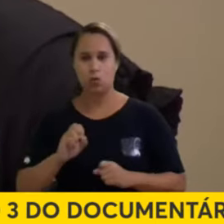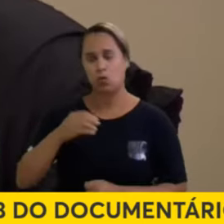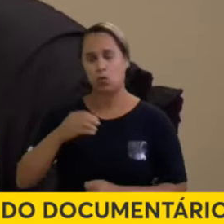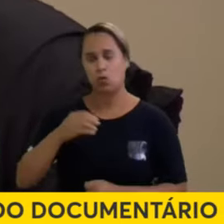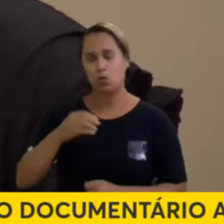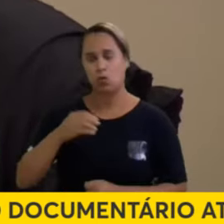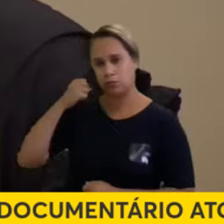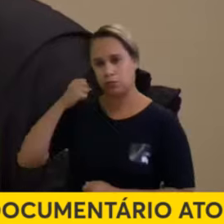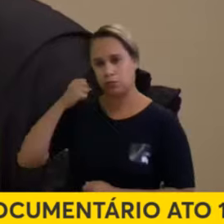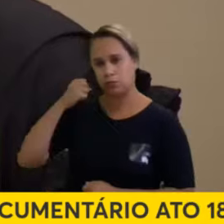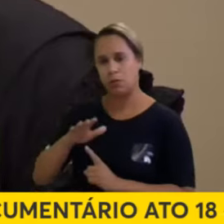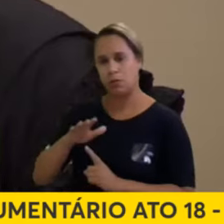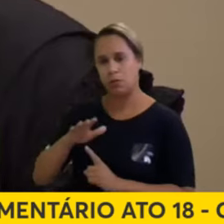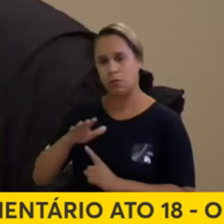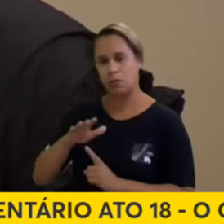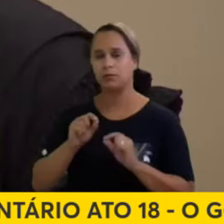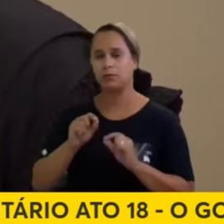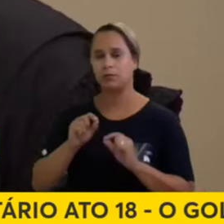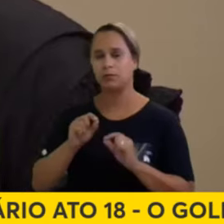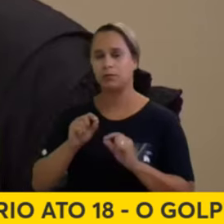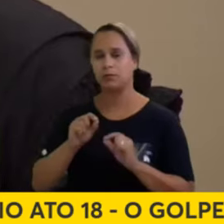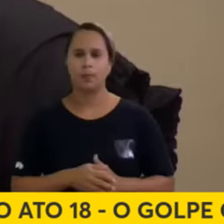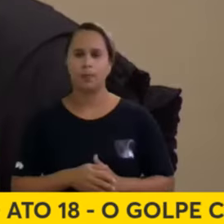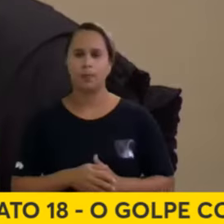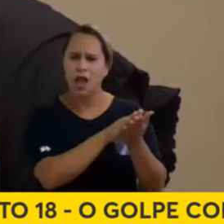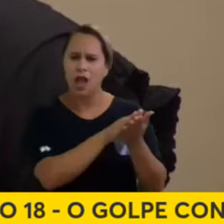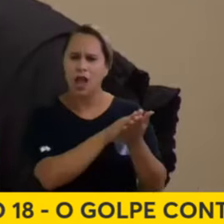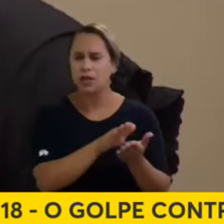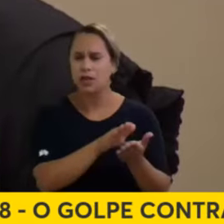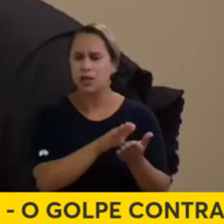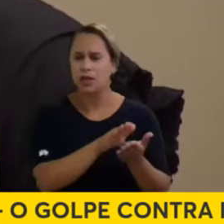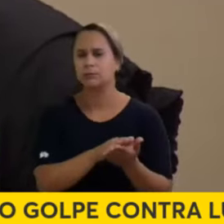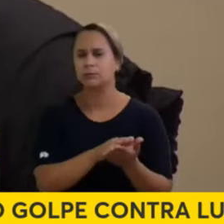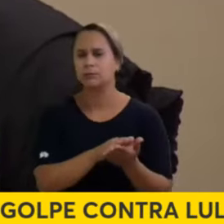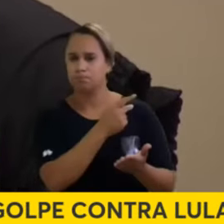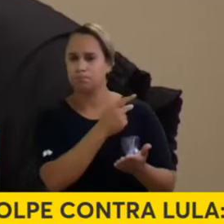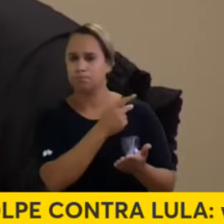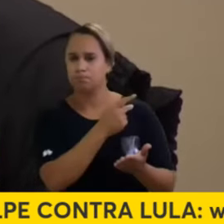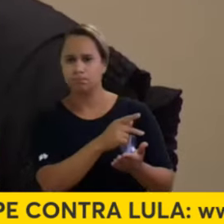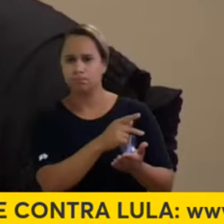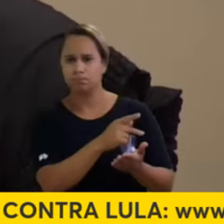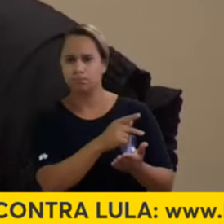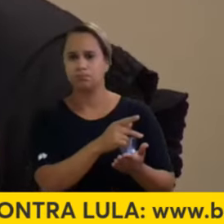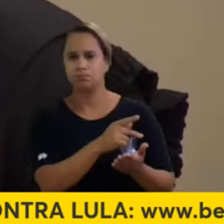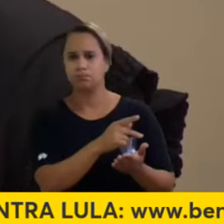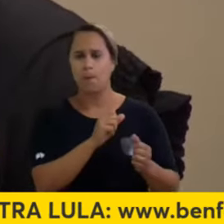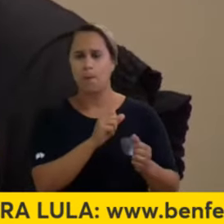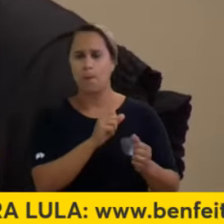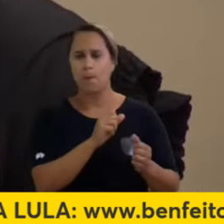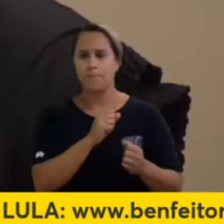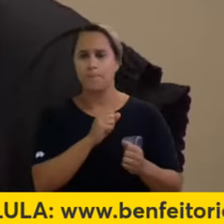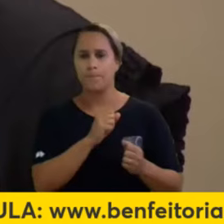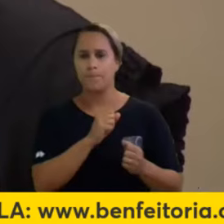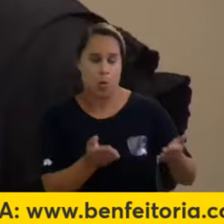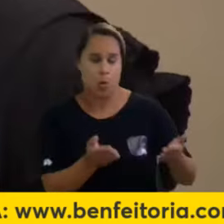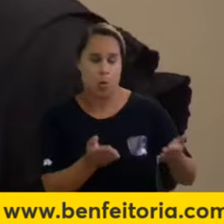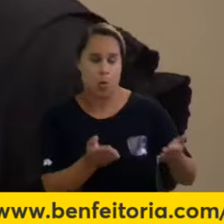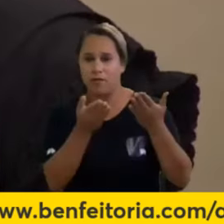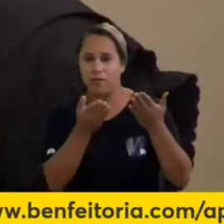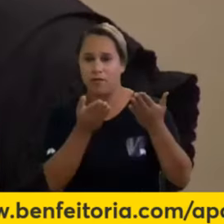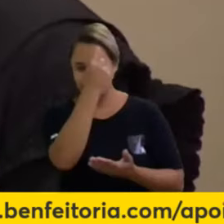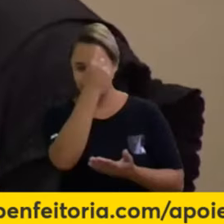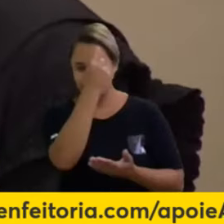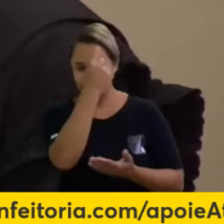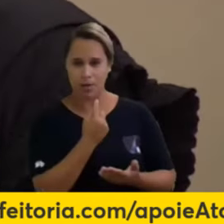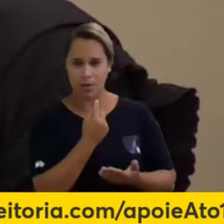investigado Sérgio moro essas despesas não possuíam o condão de promover a imagem de então pré-candidato reforçando a desvinculação desse tipo de